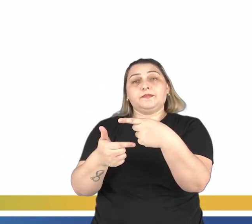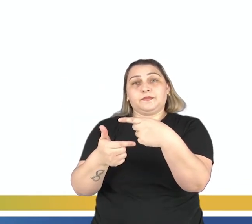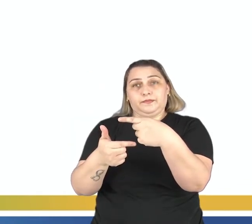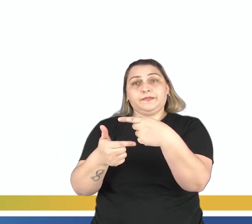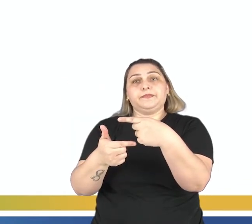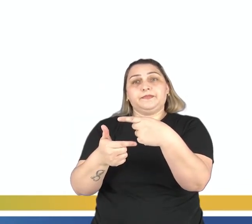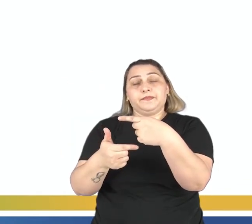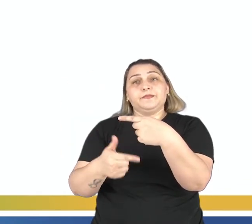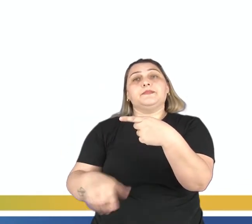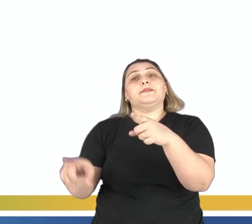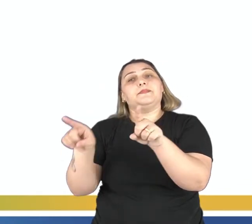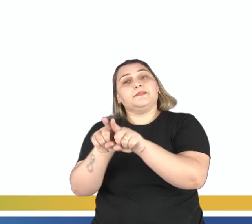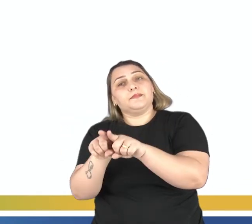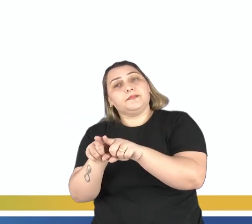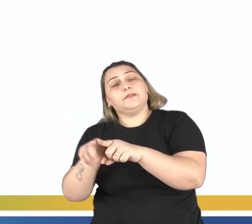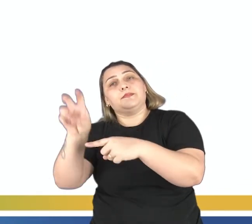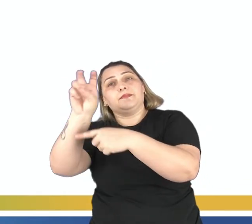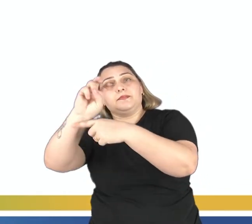5/2, ok? E